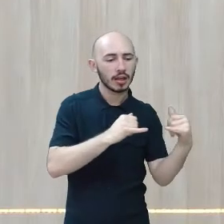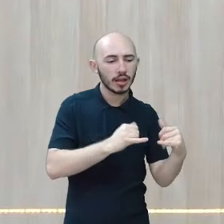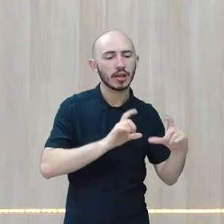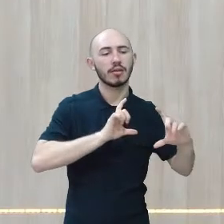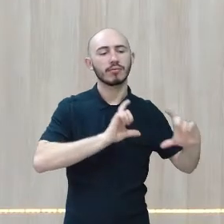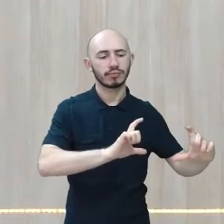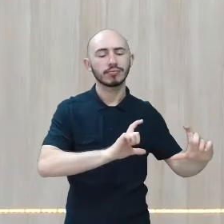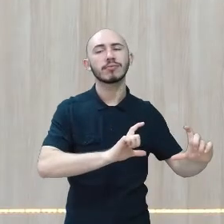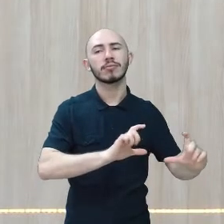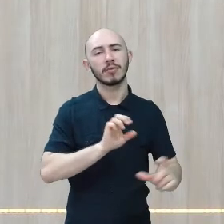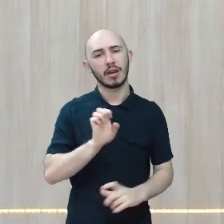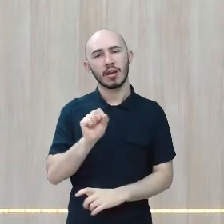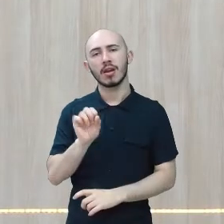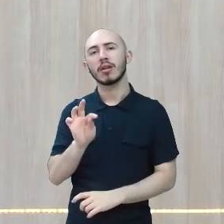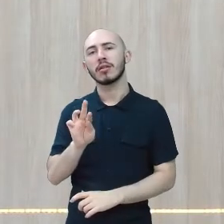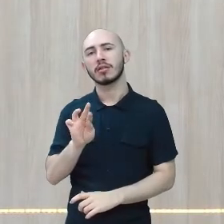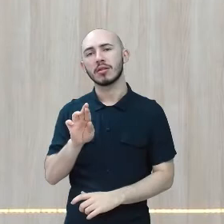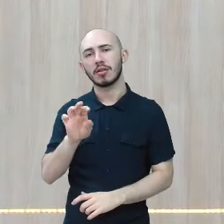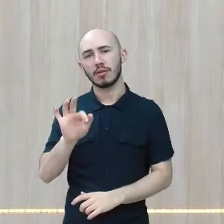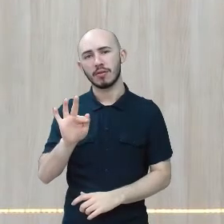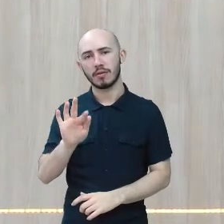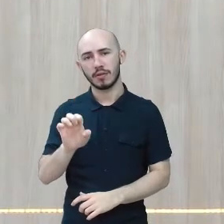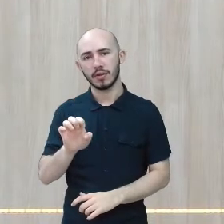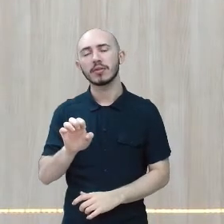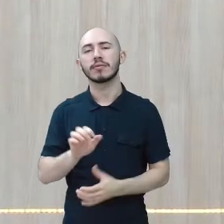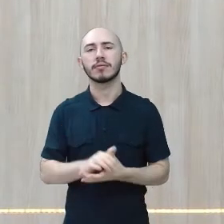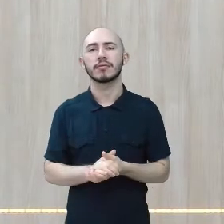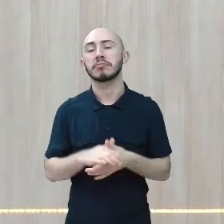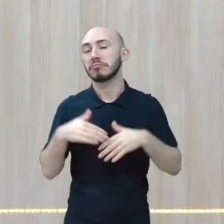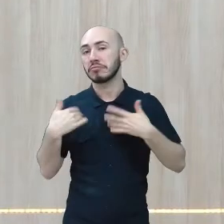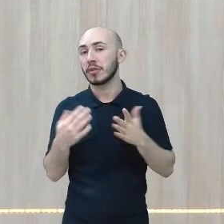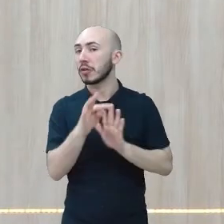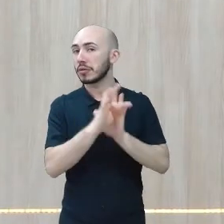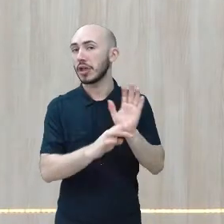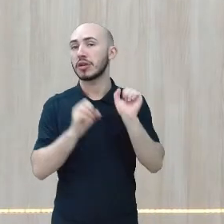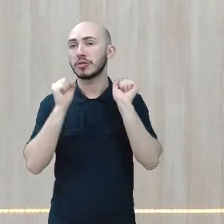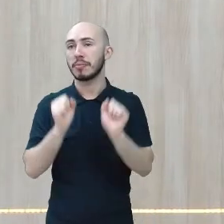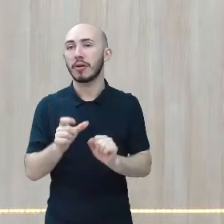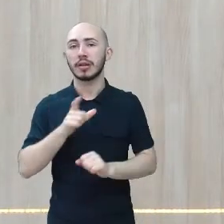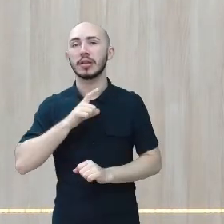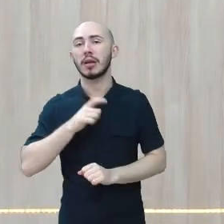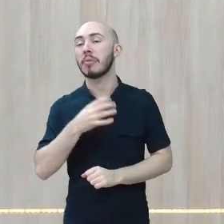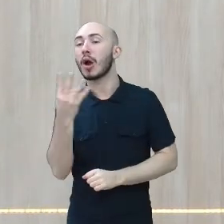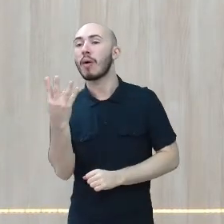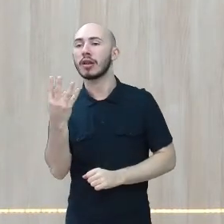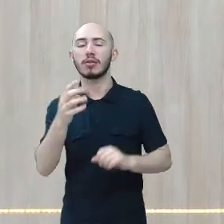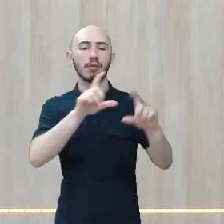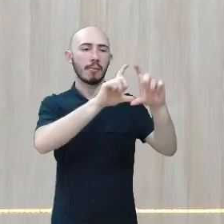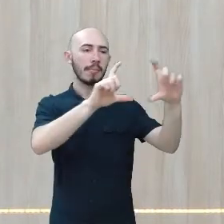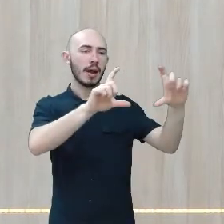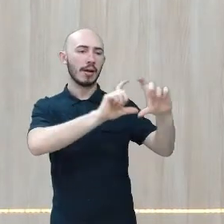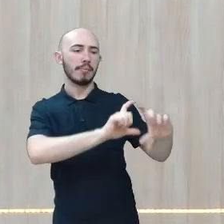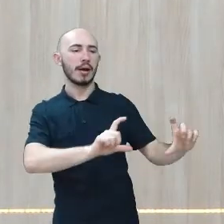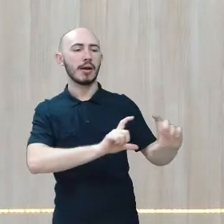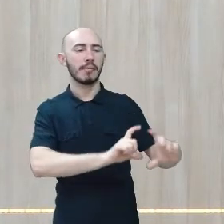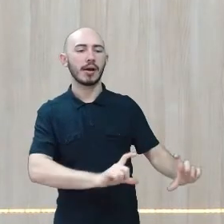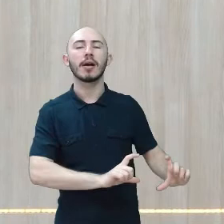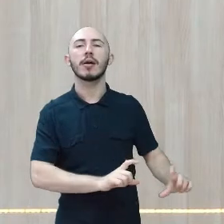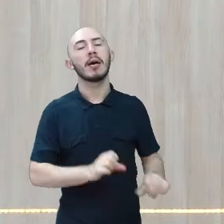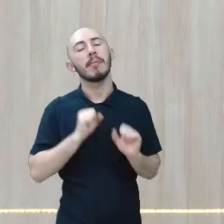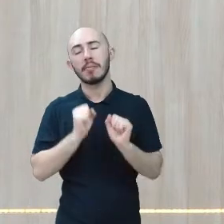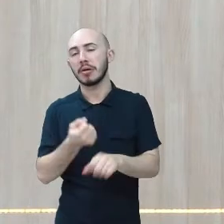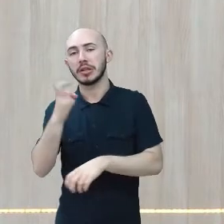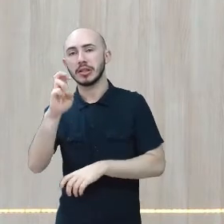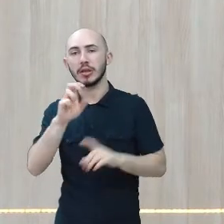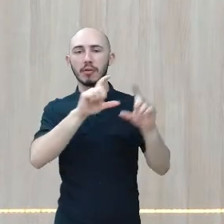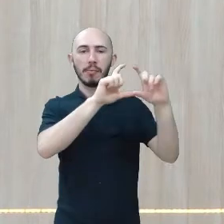de vários versos. E aí, em um texto, nós poderemos ter 4 estrofes, 5 estrofes, e